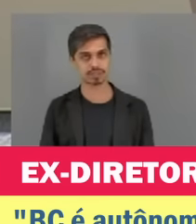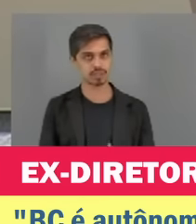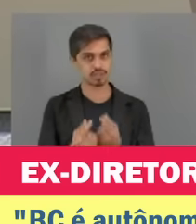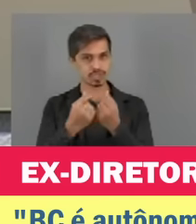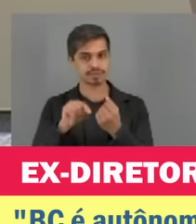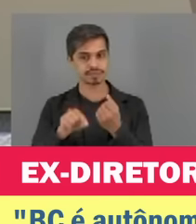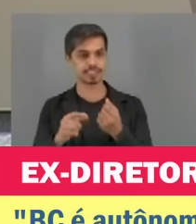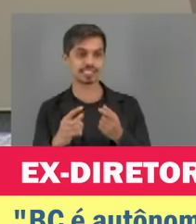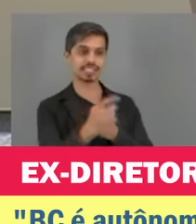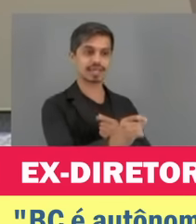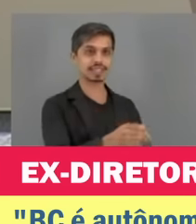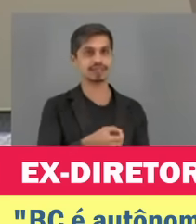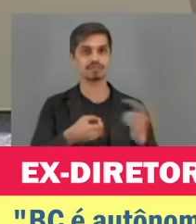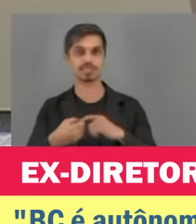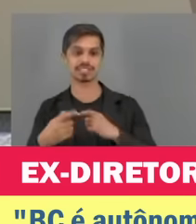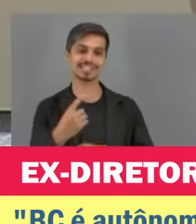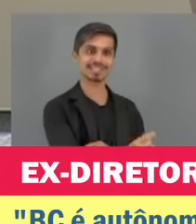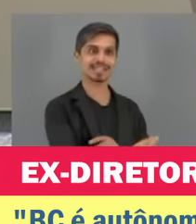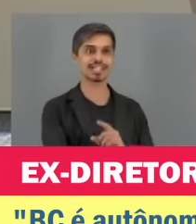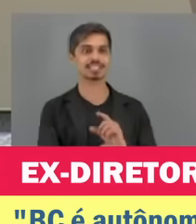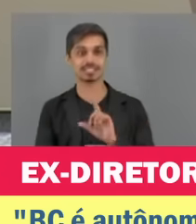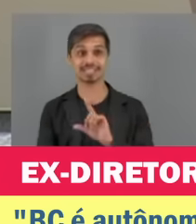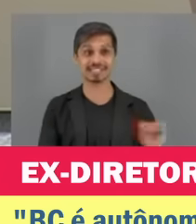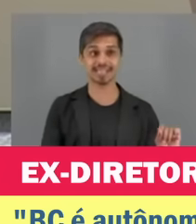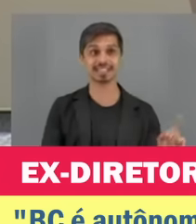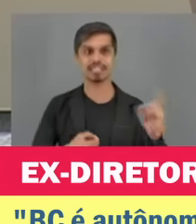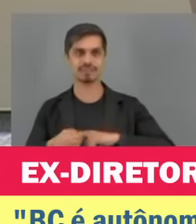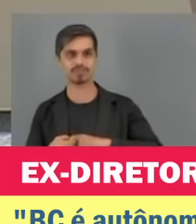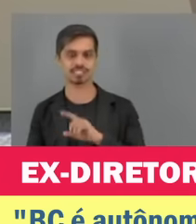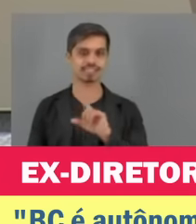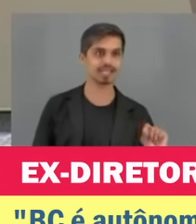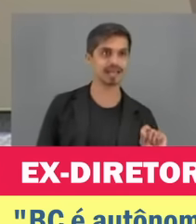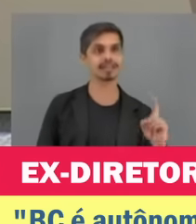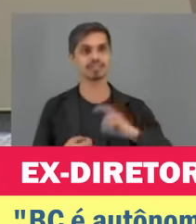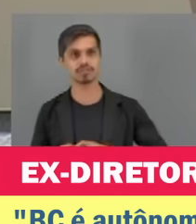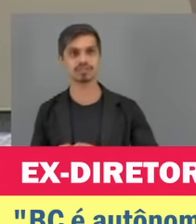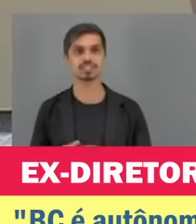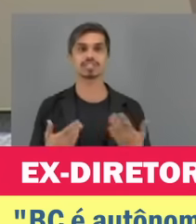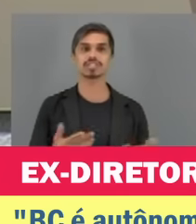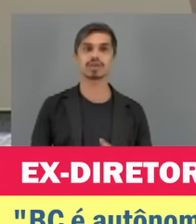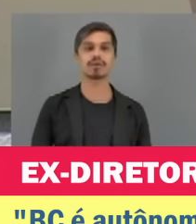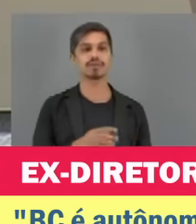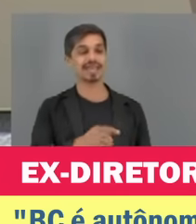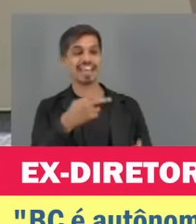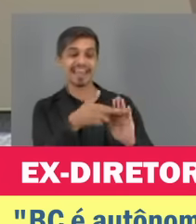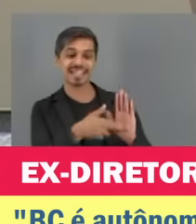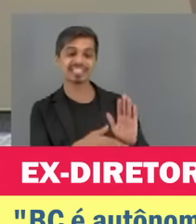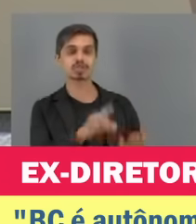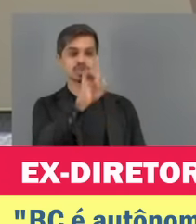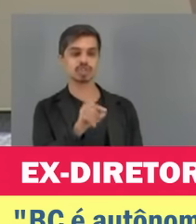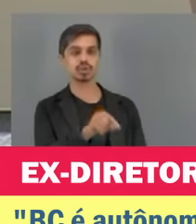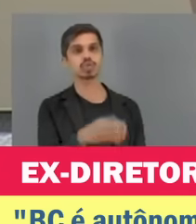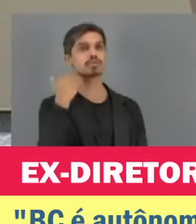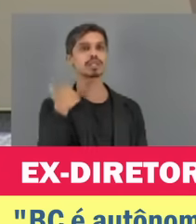e aí eles retornam. Né? Não existem regras fortes de saída para aqueles que passam pela diretoria do Banco Central. E o que acontece é que se